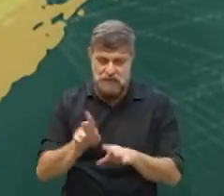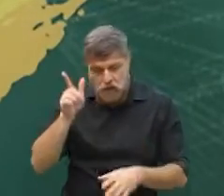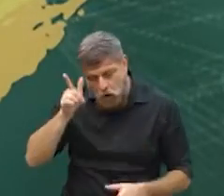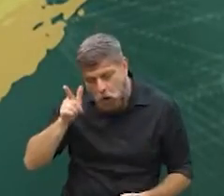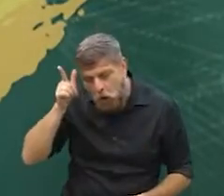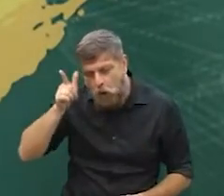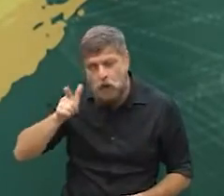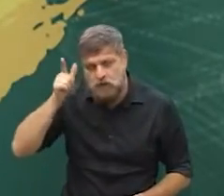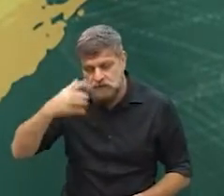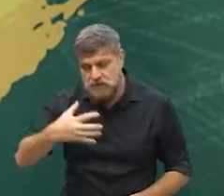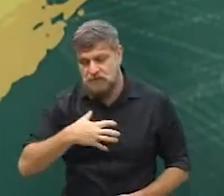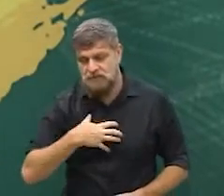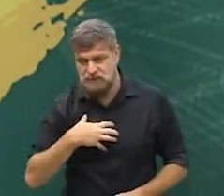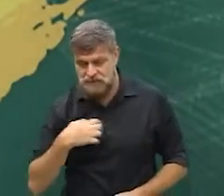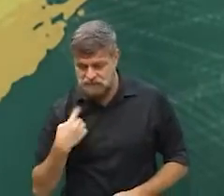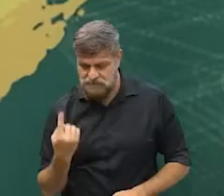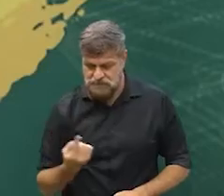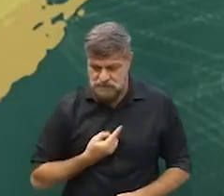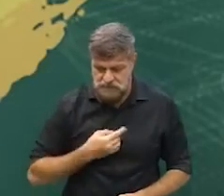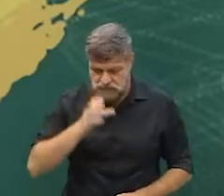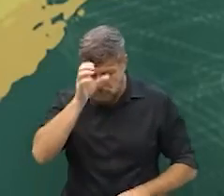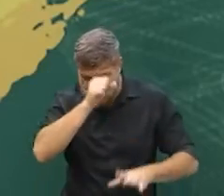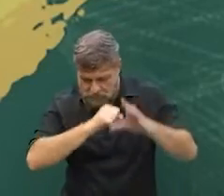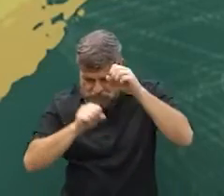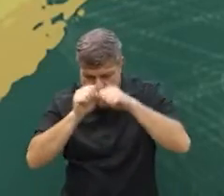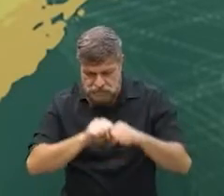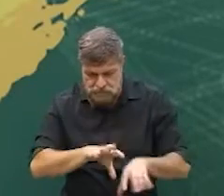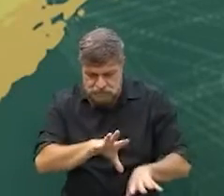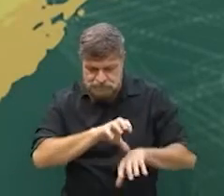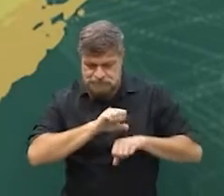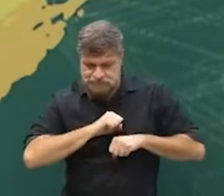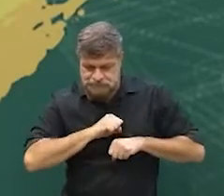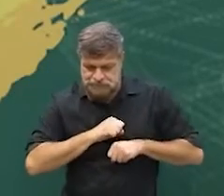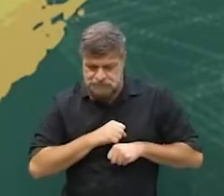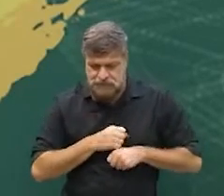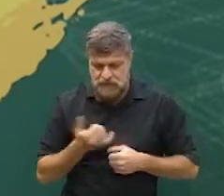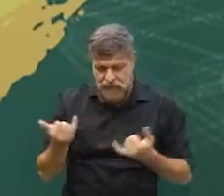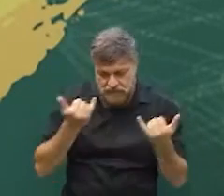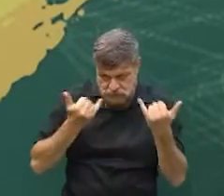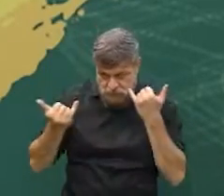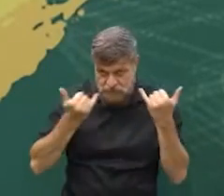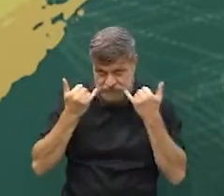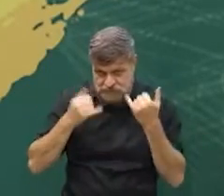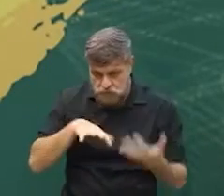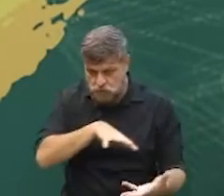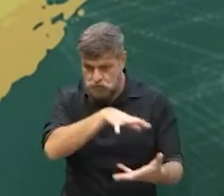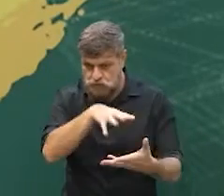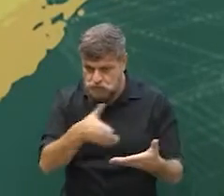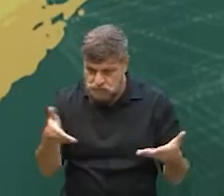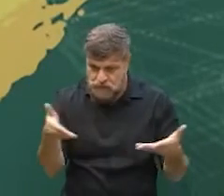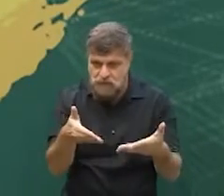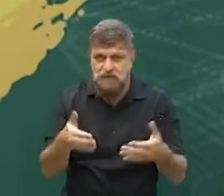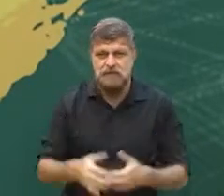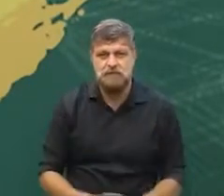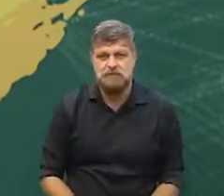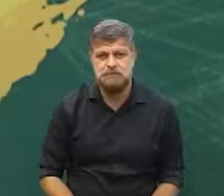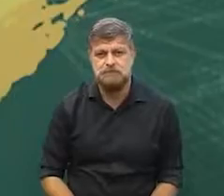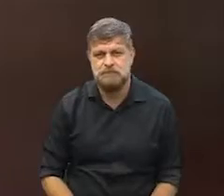ser, logicamente, uma forma também de se preparar aí para encarar essas questões de atualidade, né,